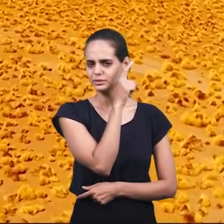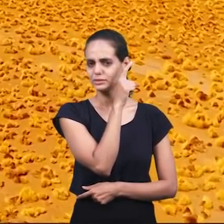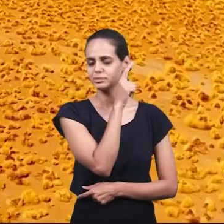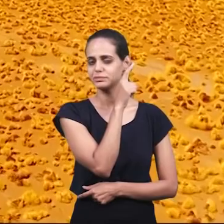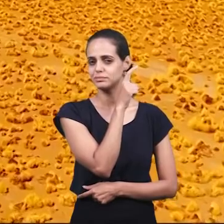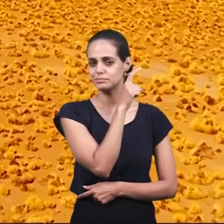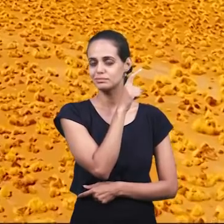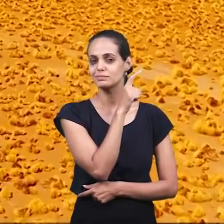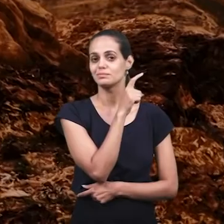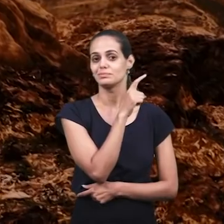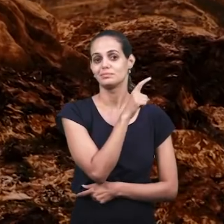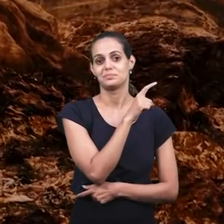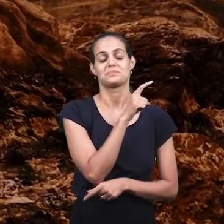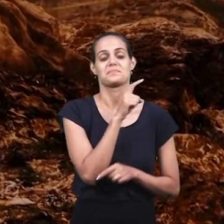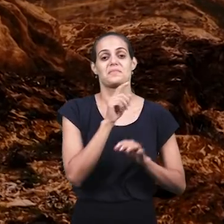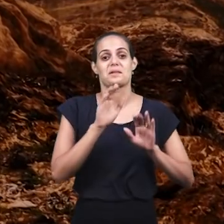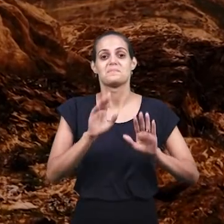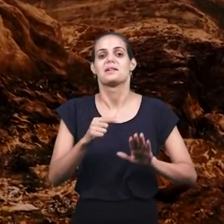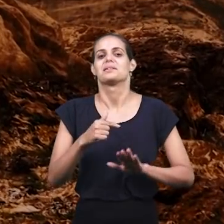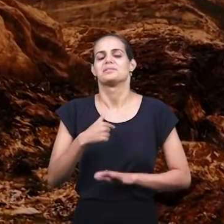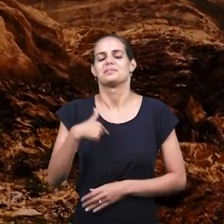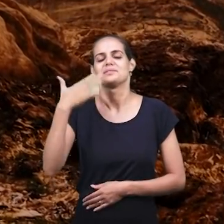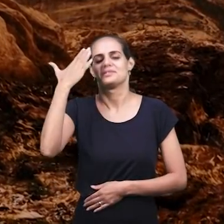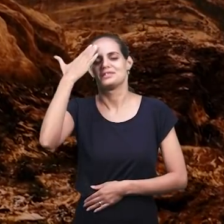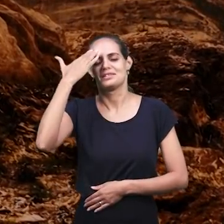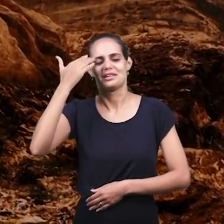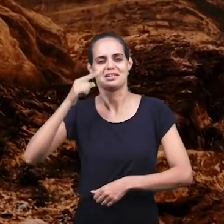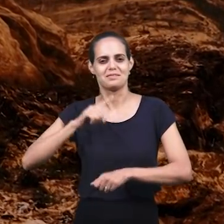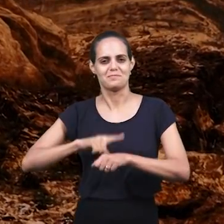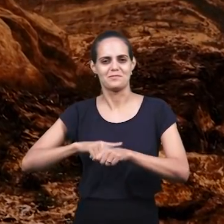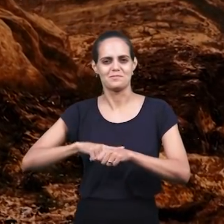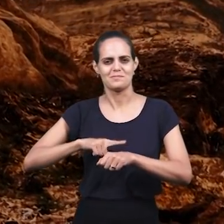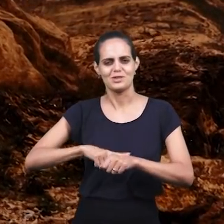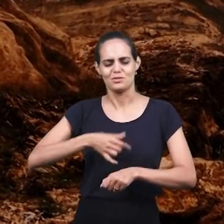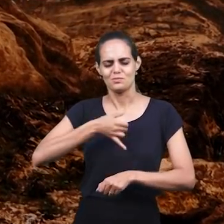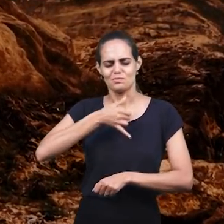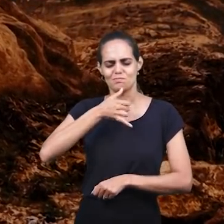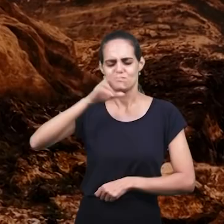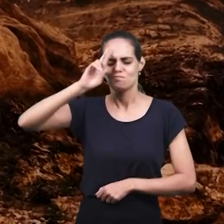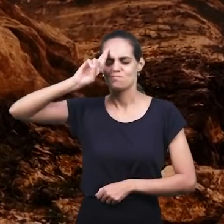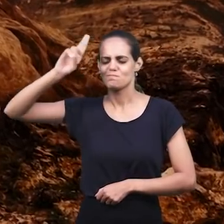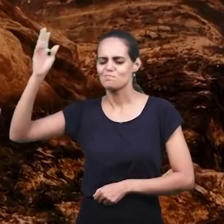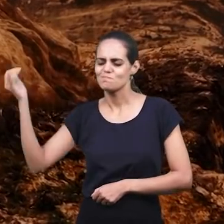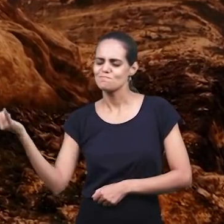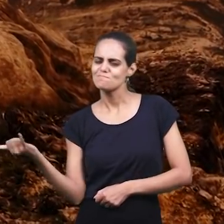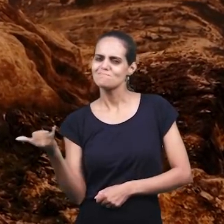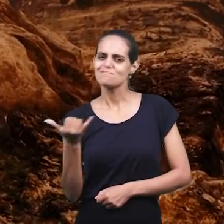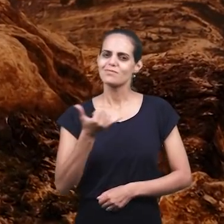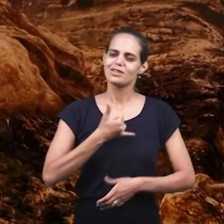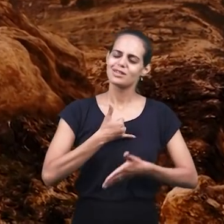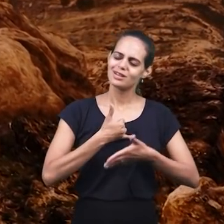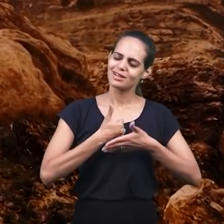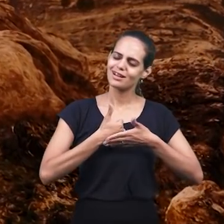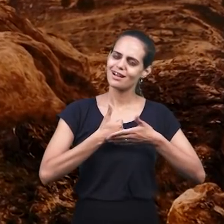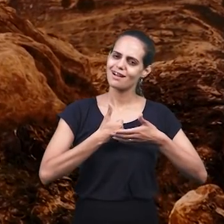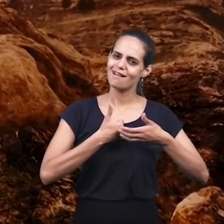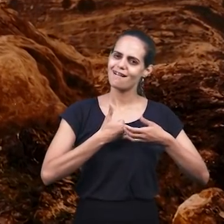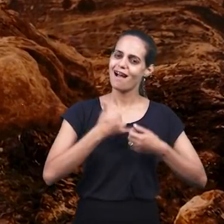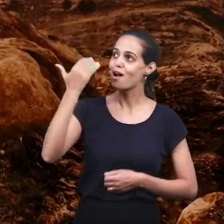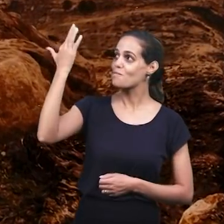caminhar, então ali me falarás e a tua mão